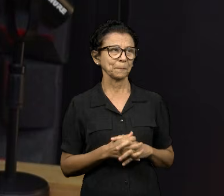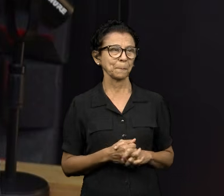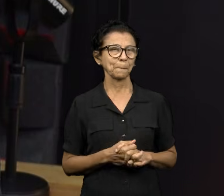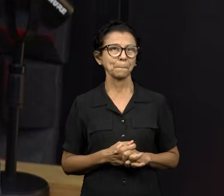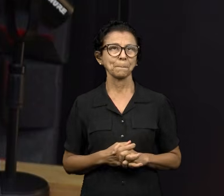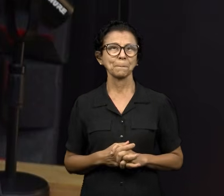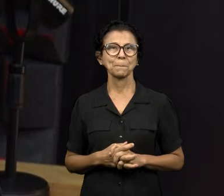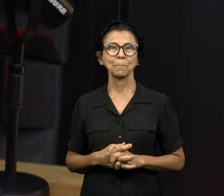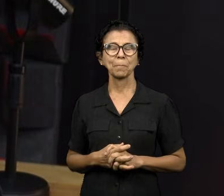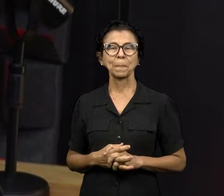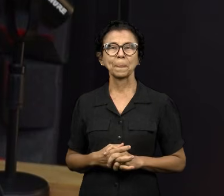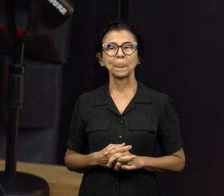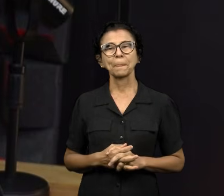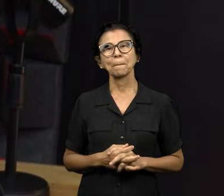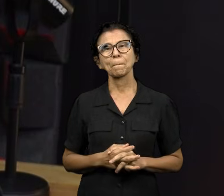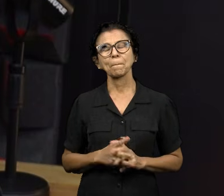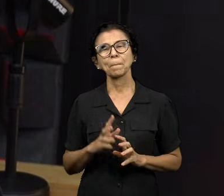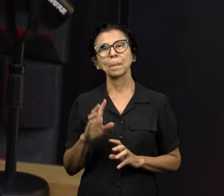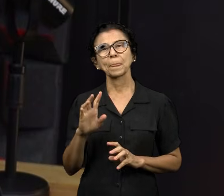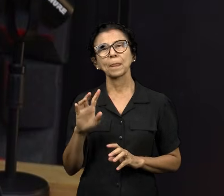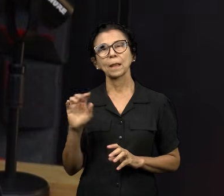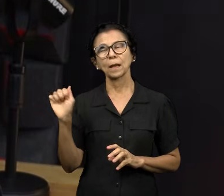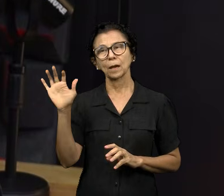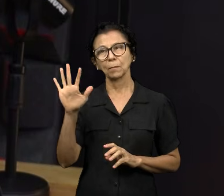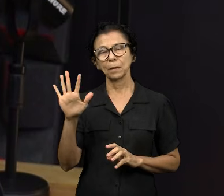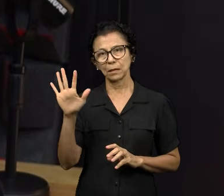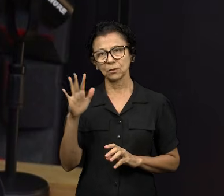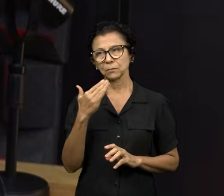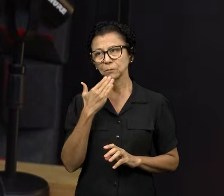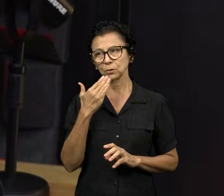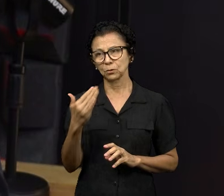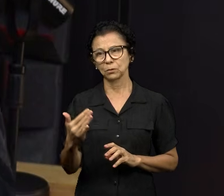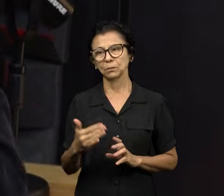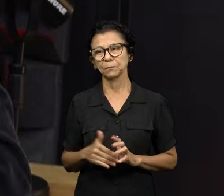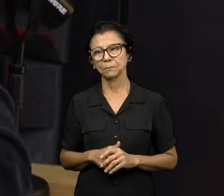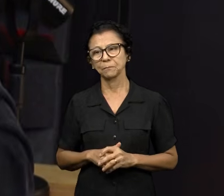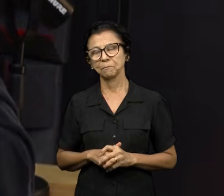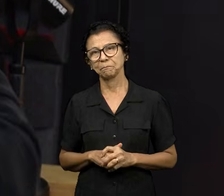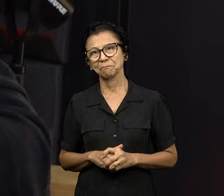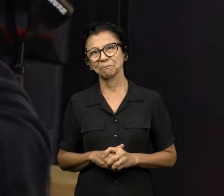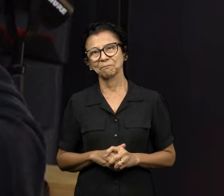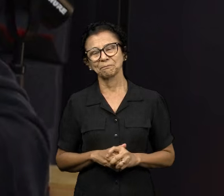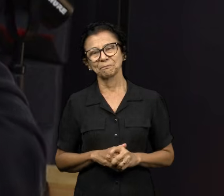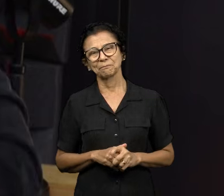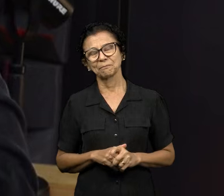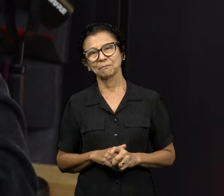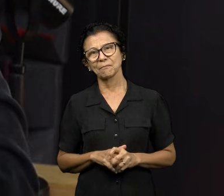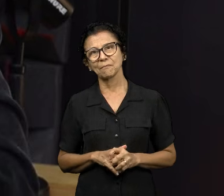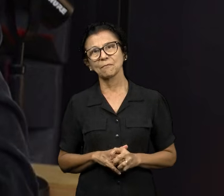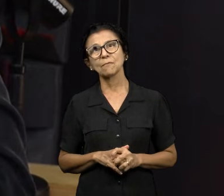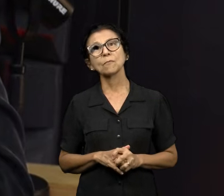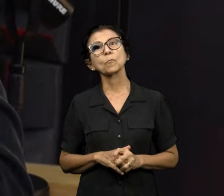episódio. Eu gostaria até que colocasse o próximo quadro para fechar, porque o Senhor Jesus já